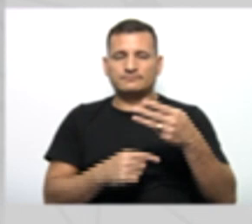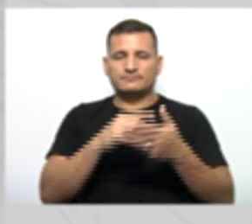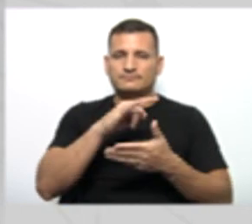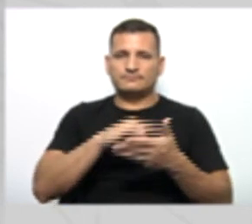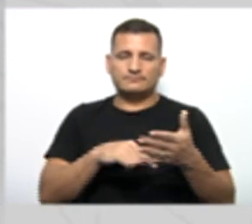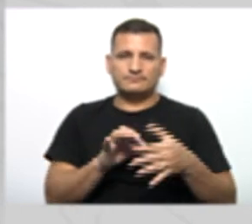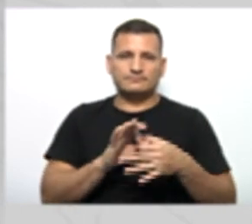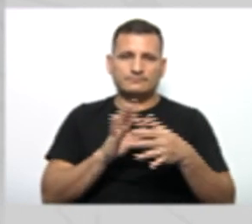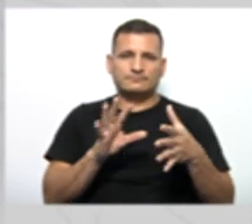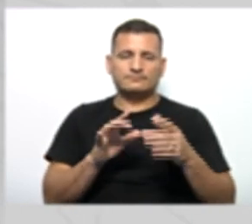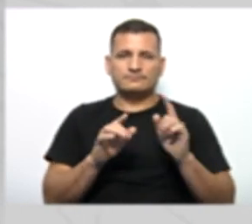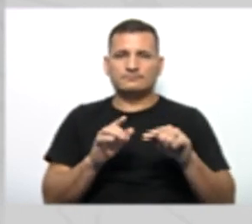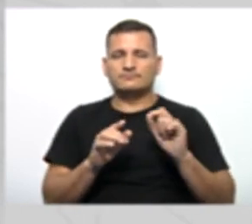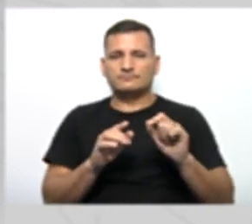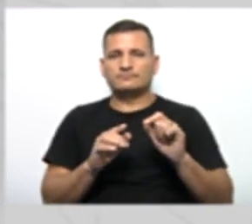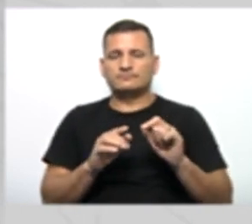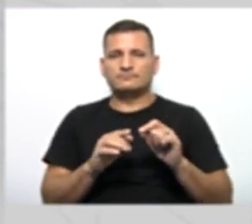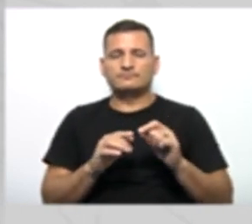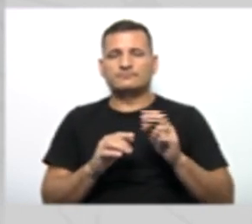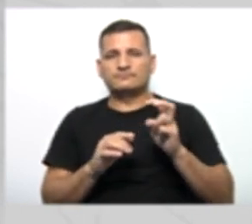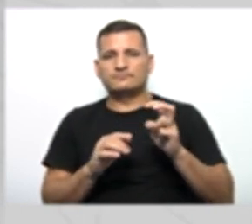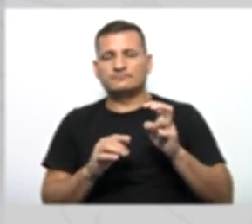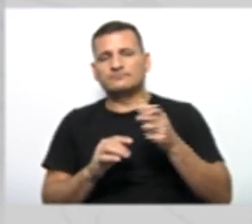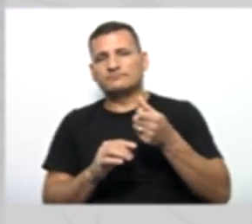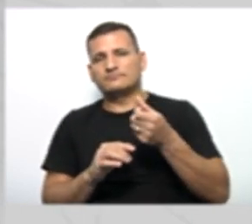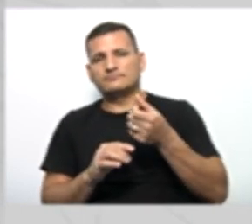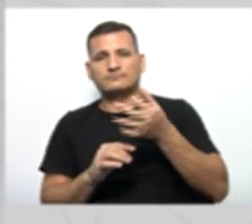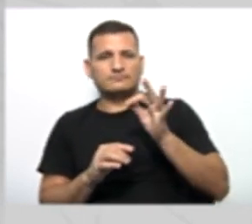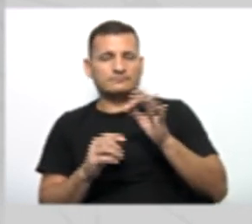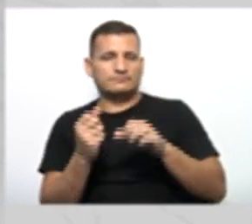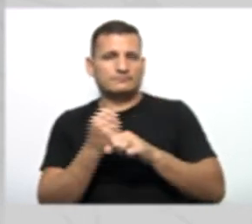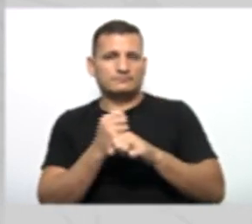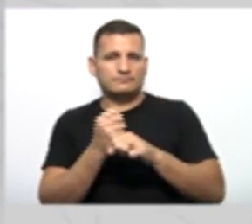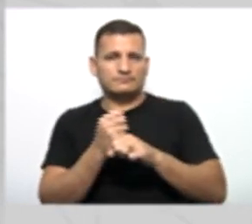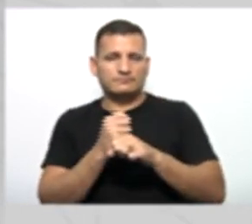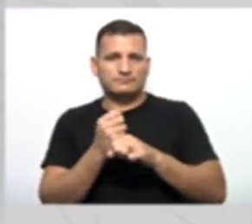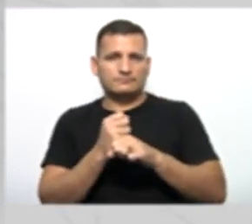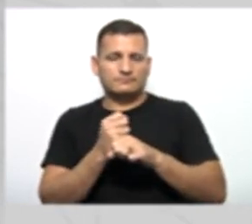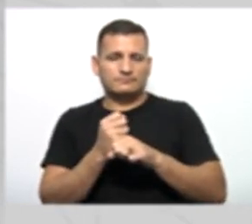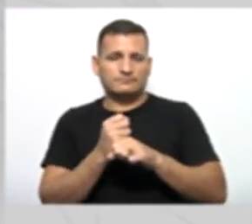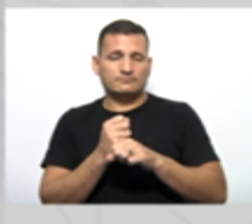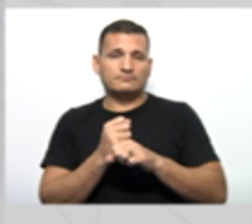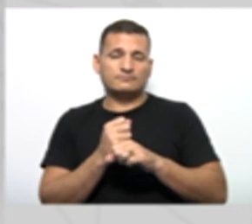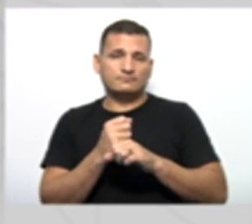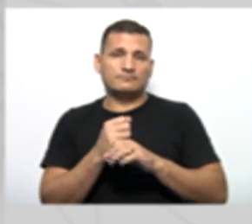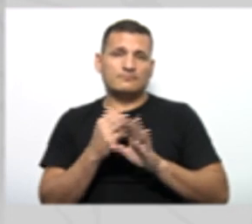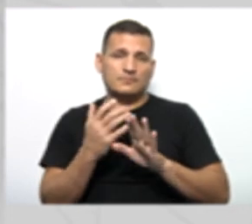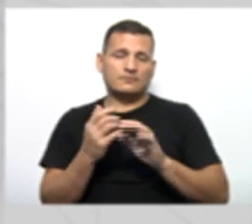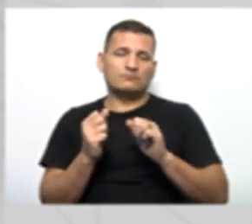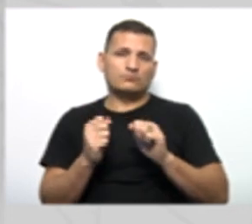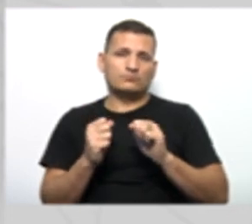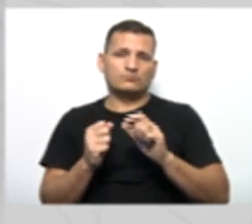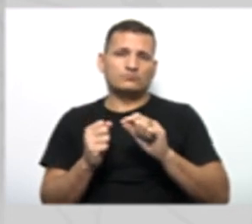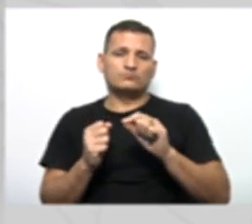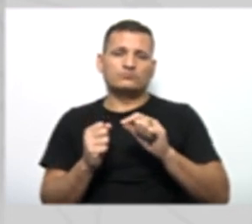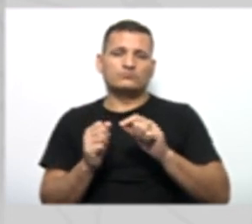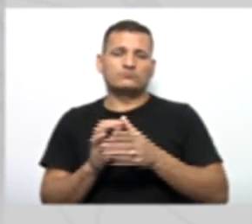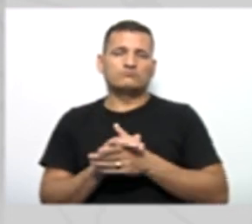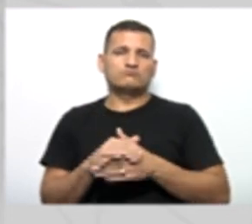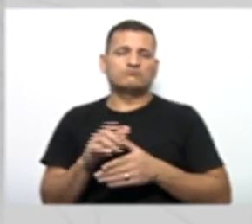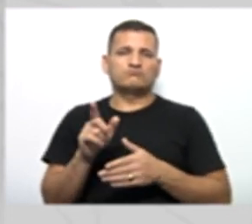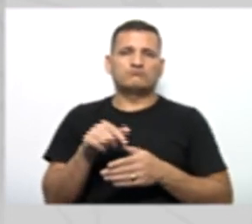concedidas por 5, por 6 ou por 10 anos, sem poder ser revogada.